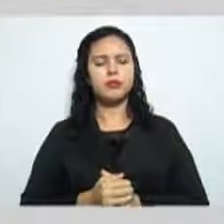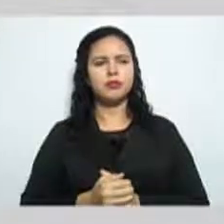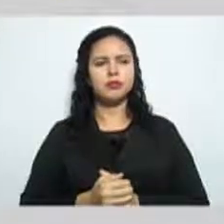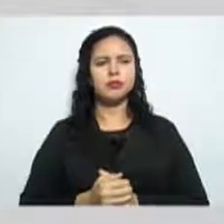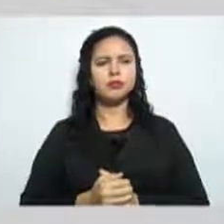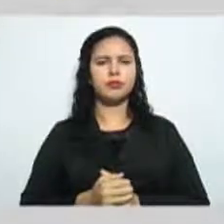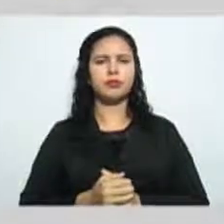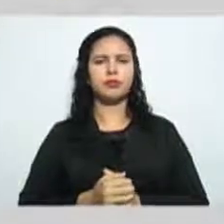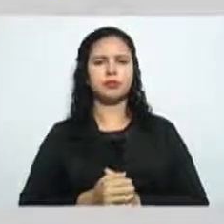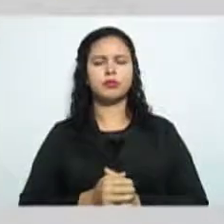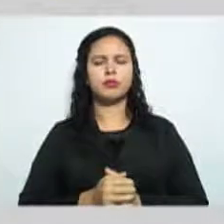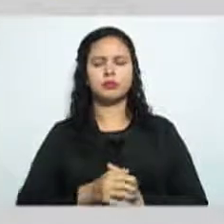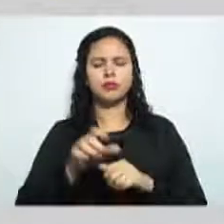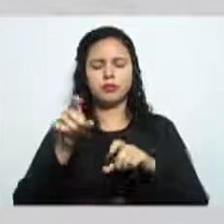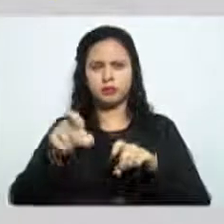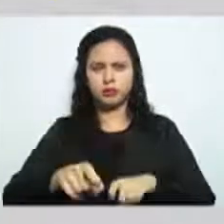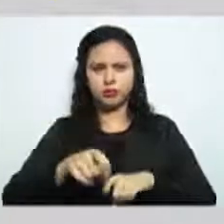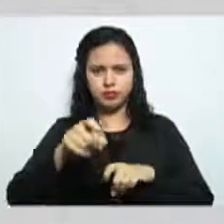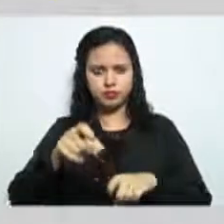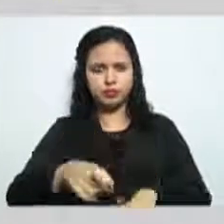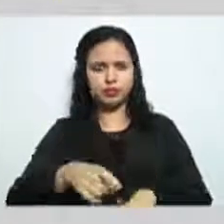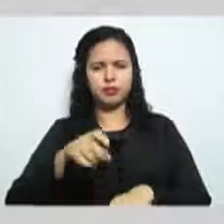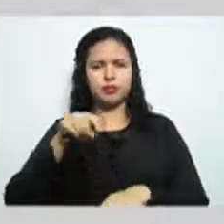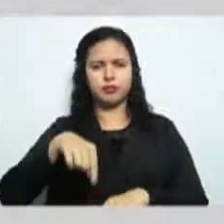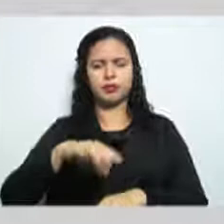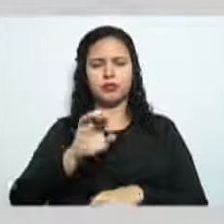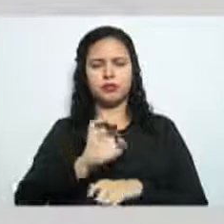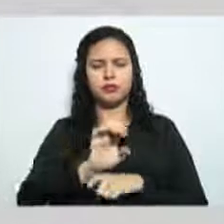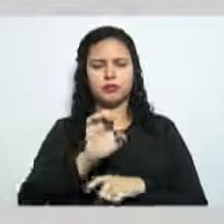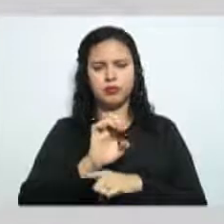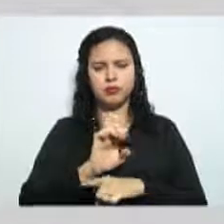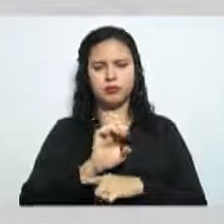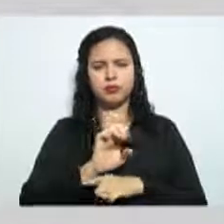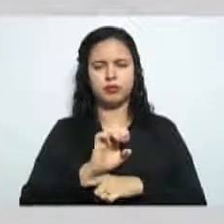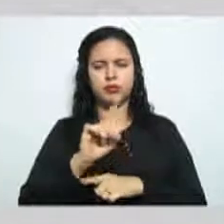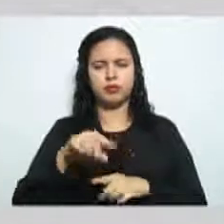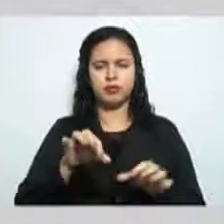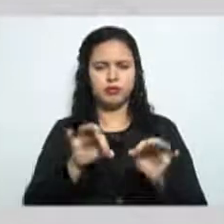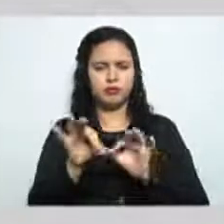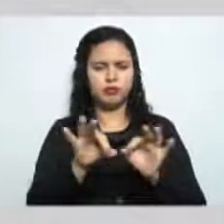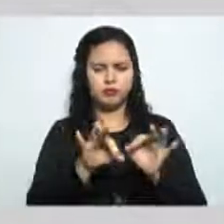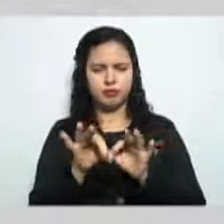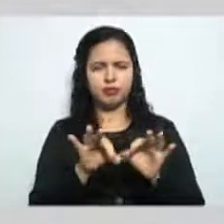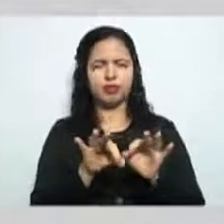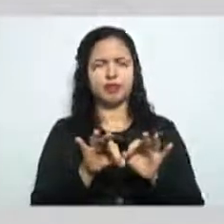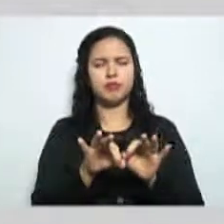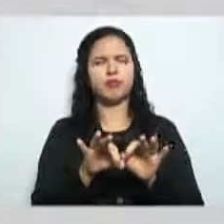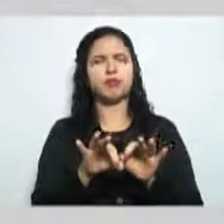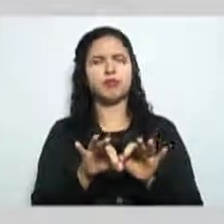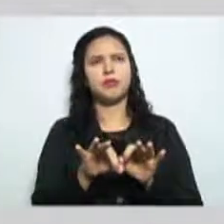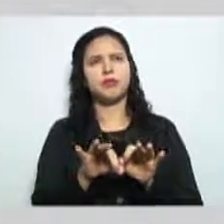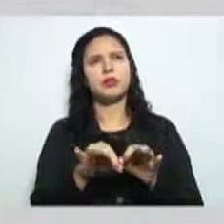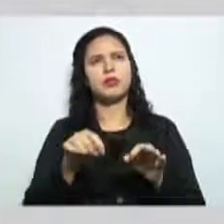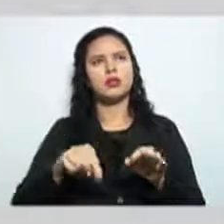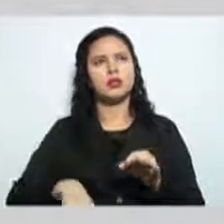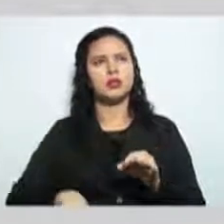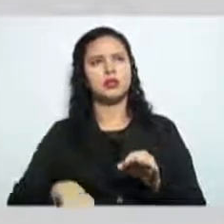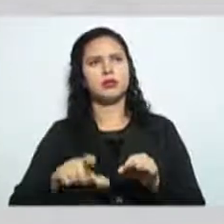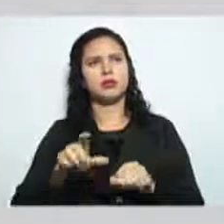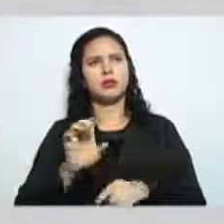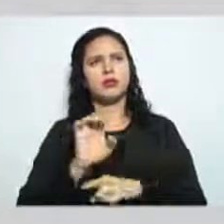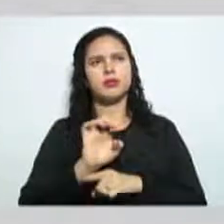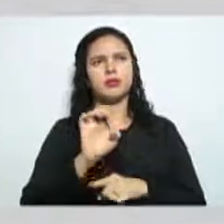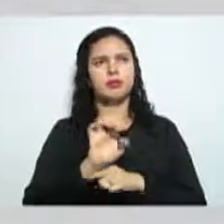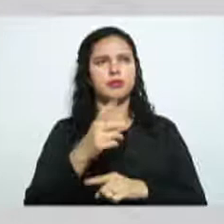Tocando essa questão da agricultura, que é a vocação do nosso estado, a gente fala muito da questão da regulação fundiária. No nosso estado, houve políticas públicas